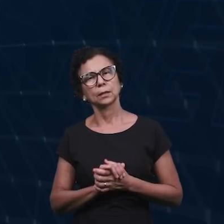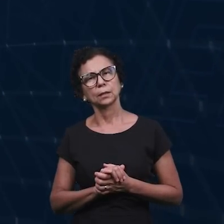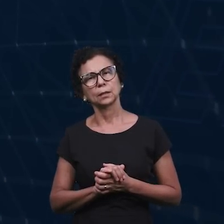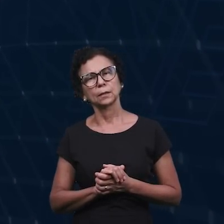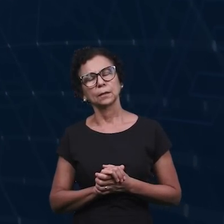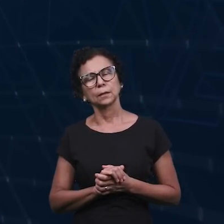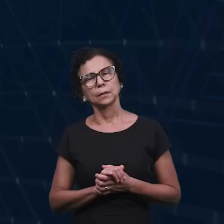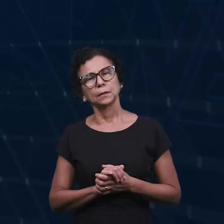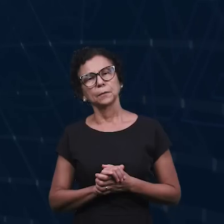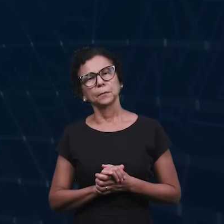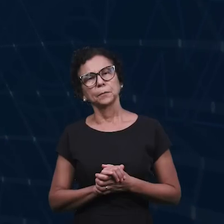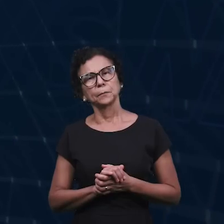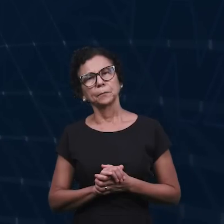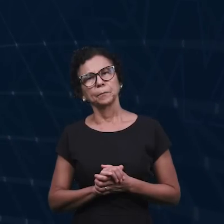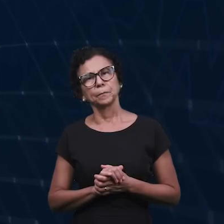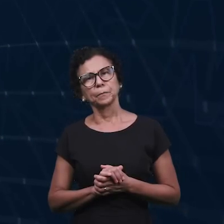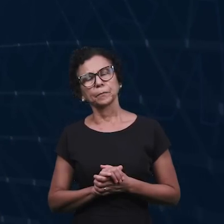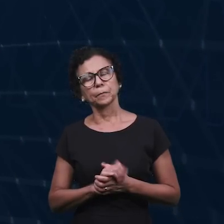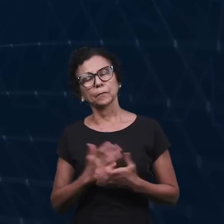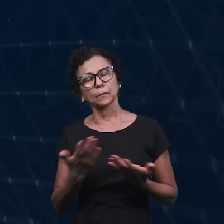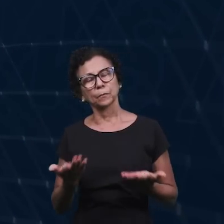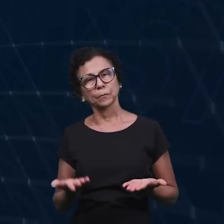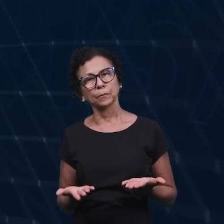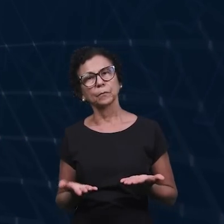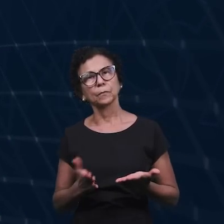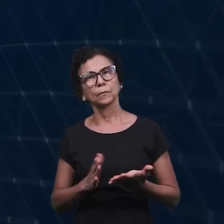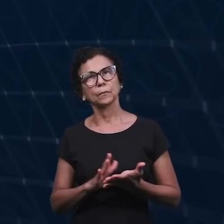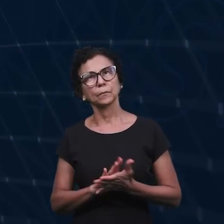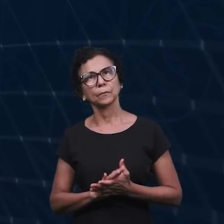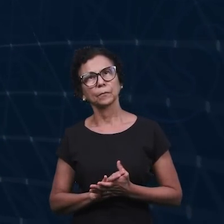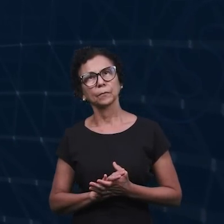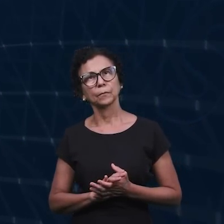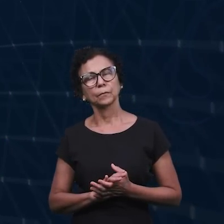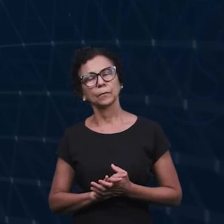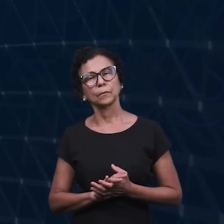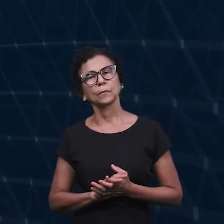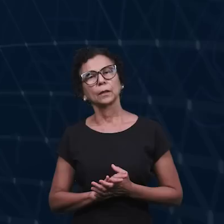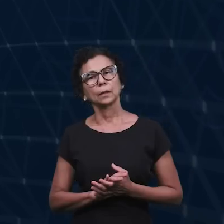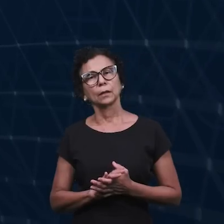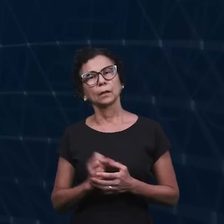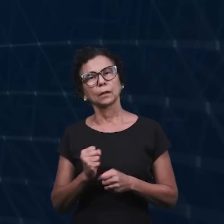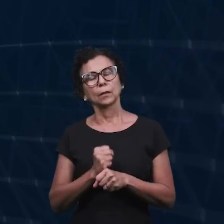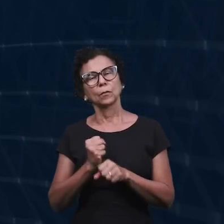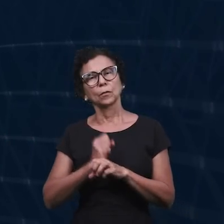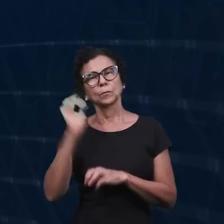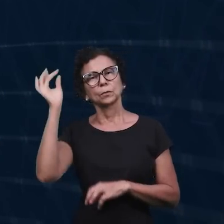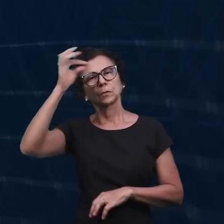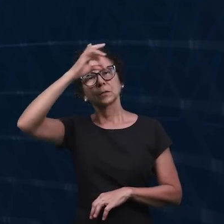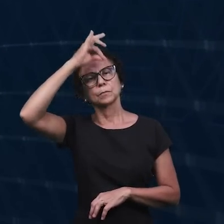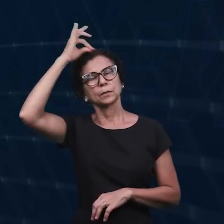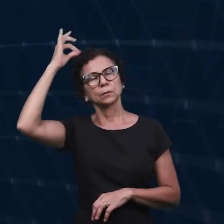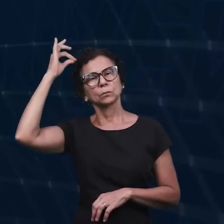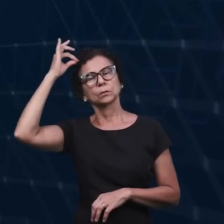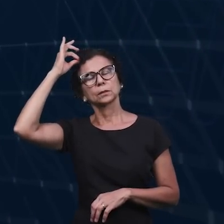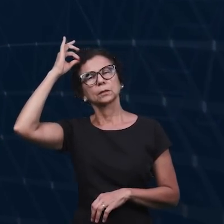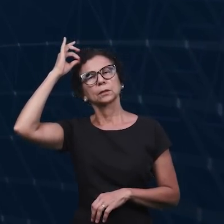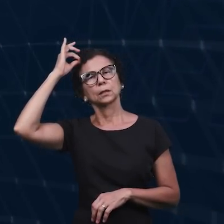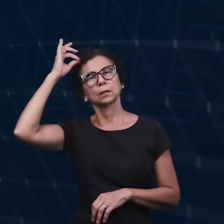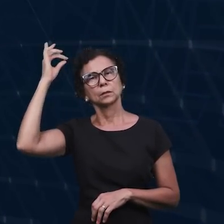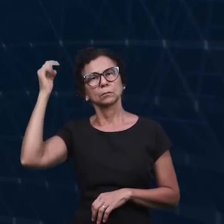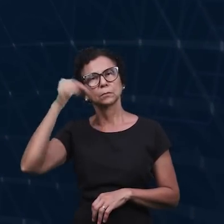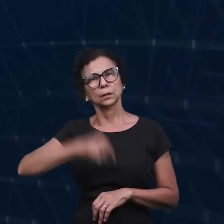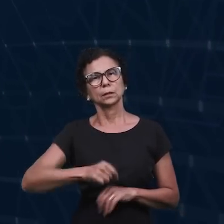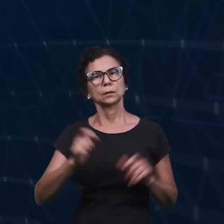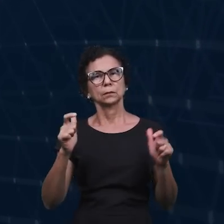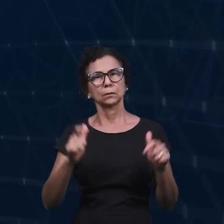ouviram, e estamos certos de que a obra está estabelecida em